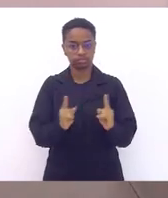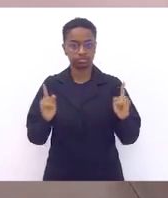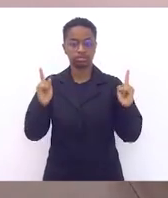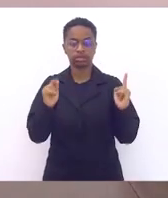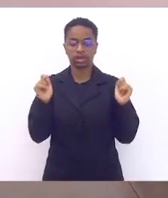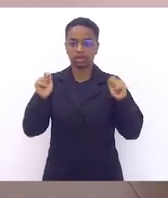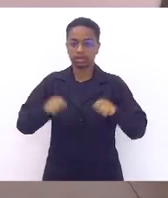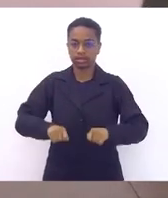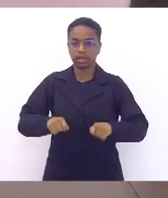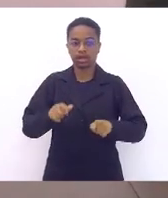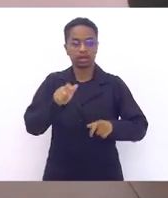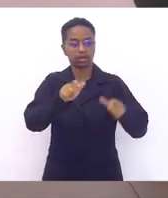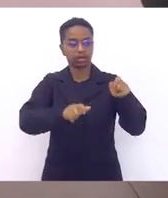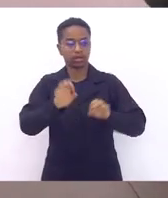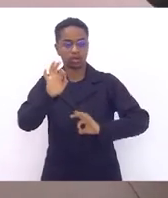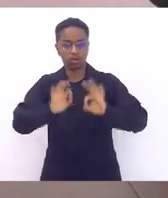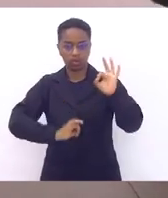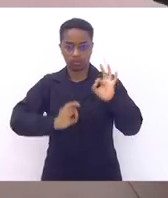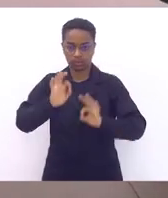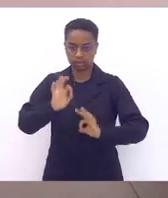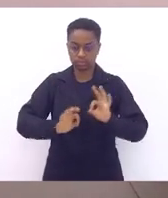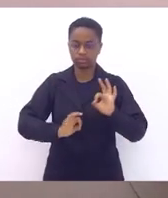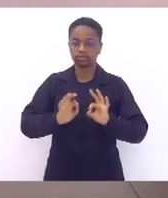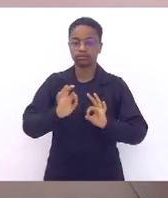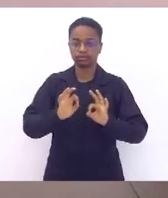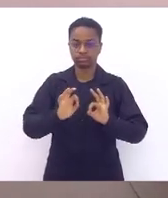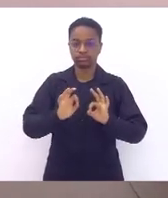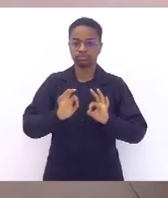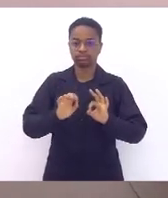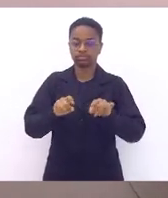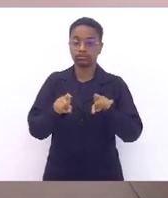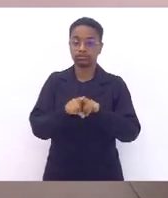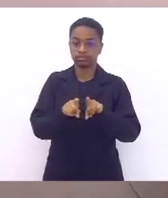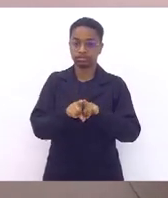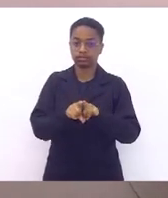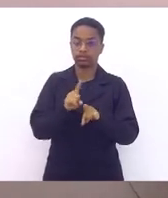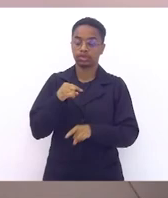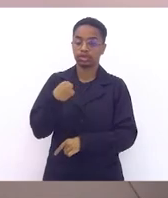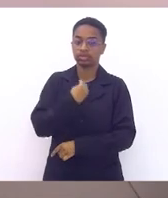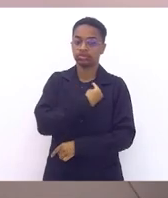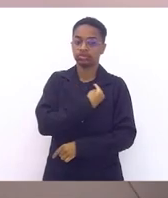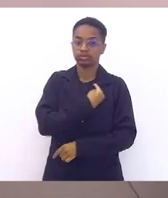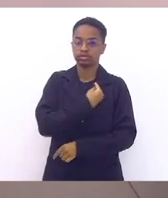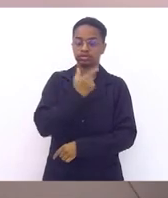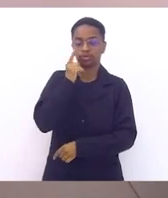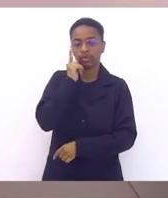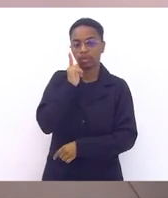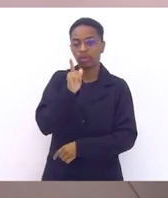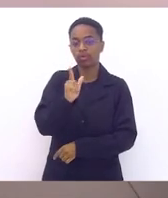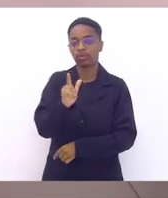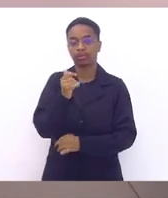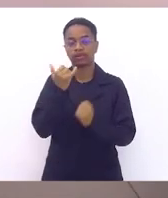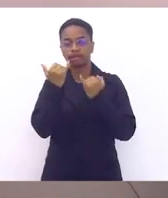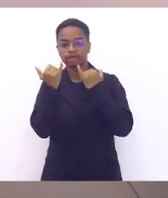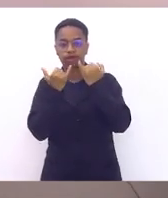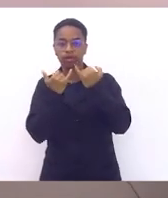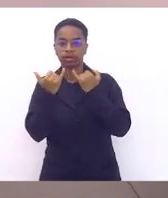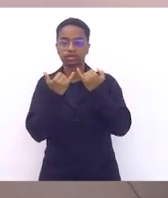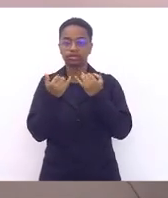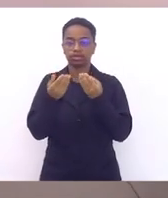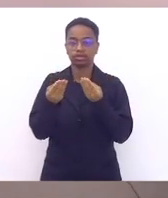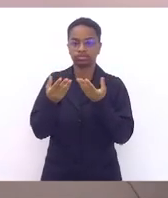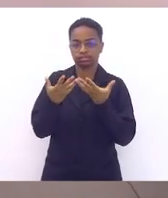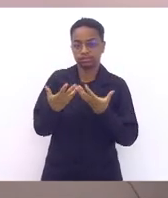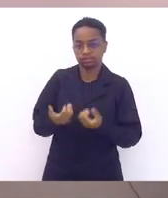para que essas providências possam ser organizadas e que nós possamos, então, ter essas informações. E